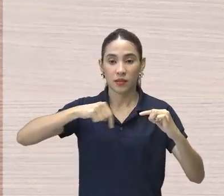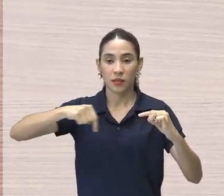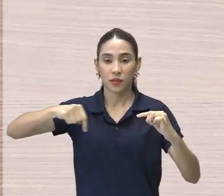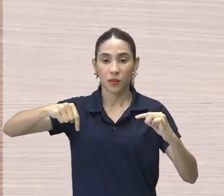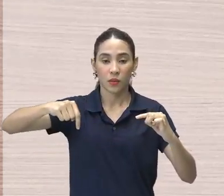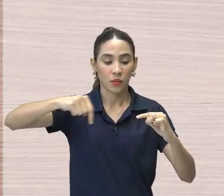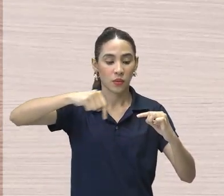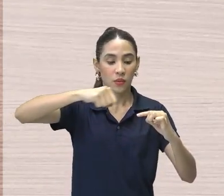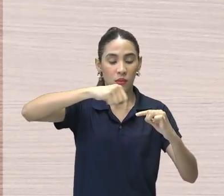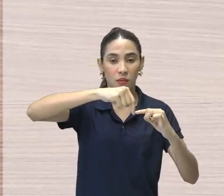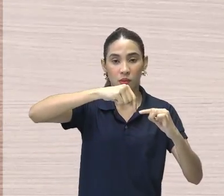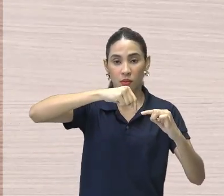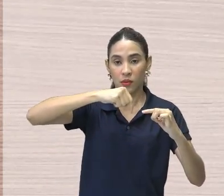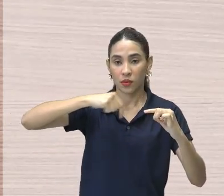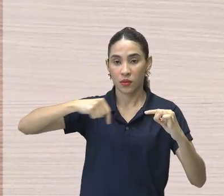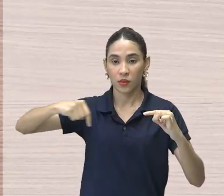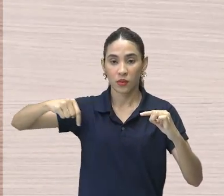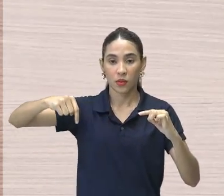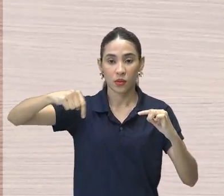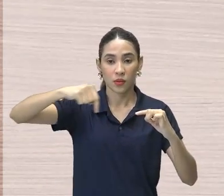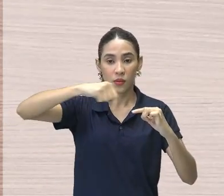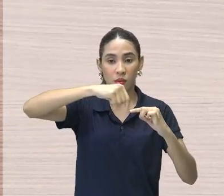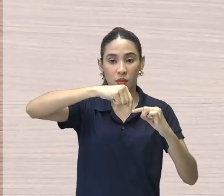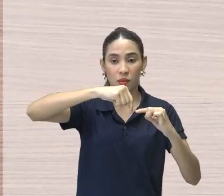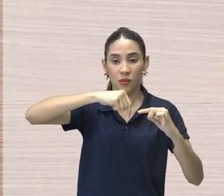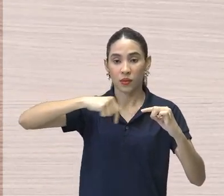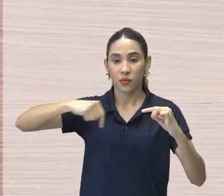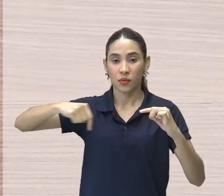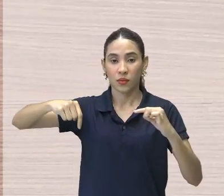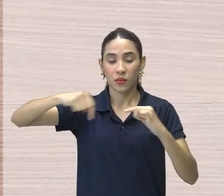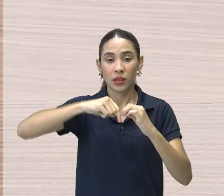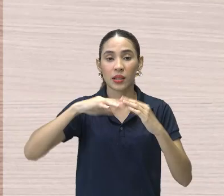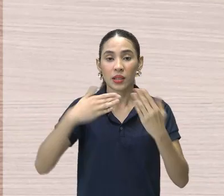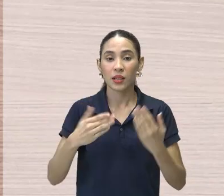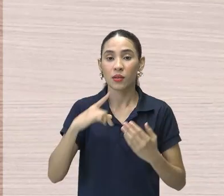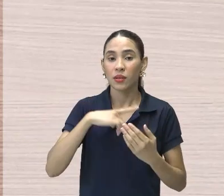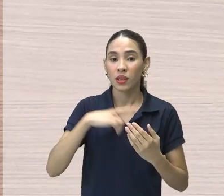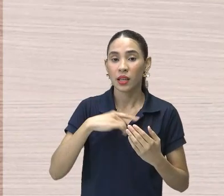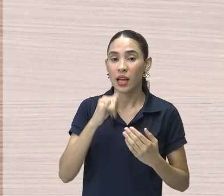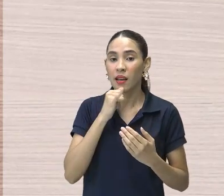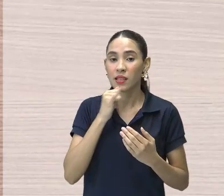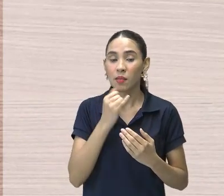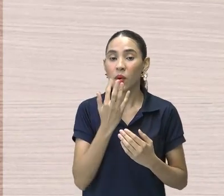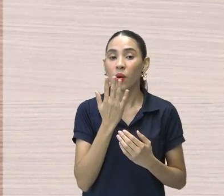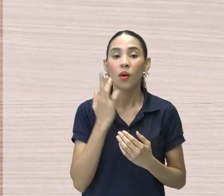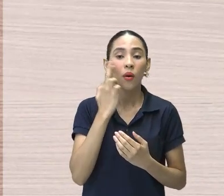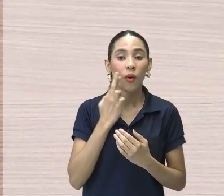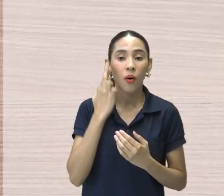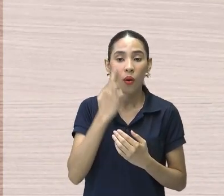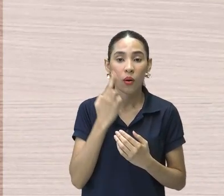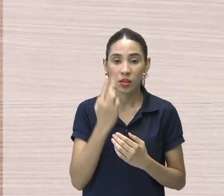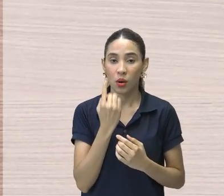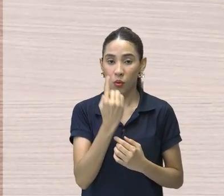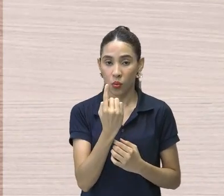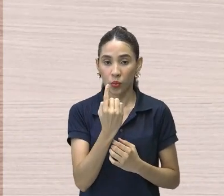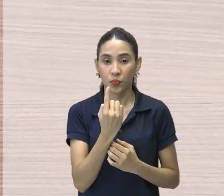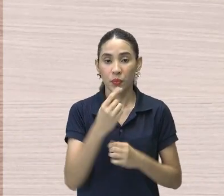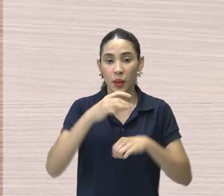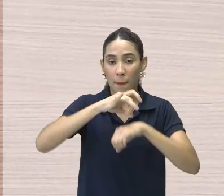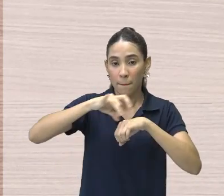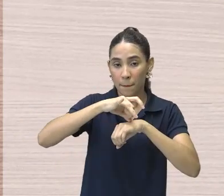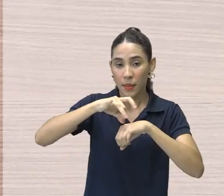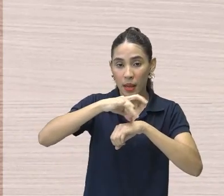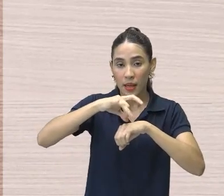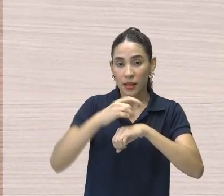uma roda ou em círculo. Então considere a ficha rosa, posição 1, ficha